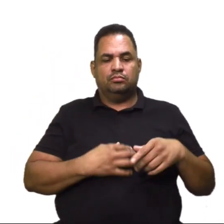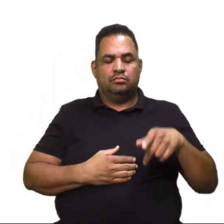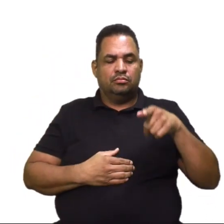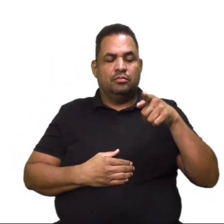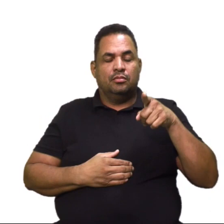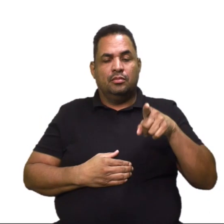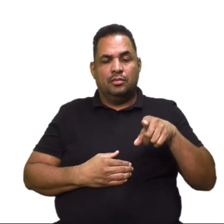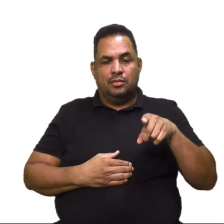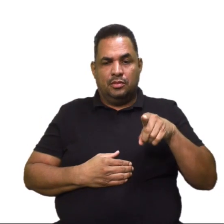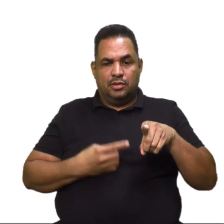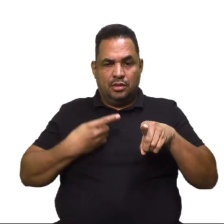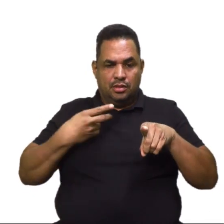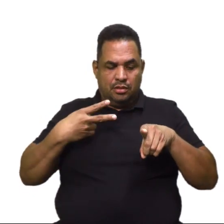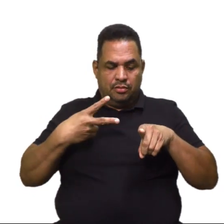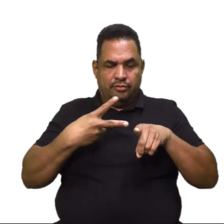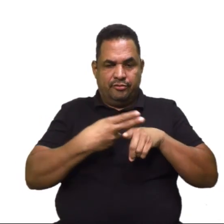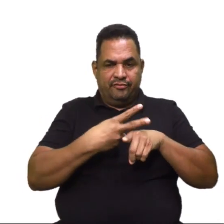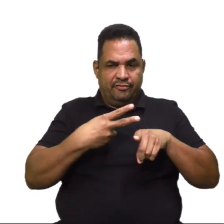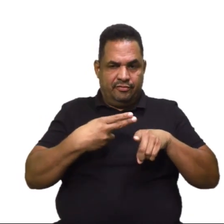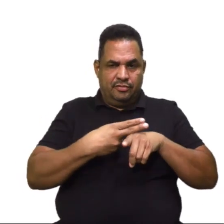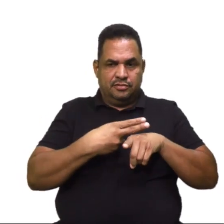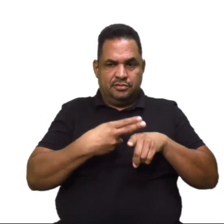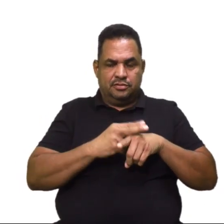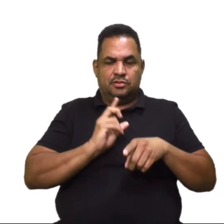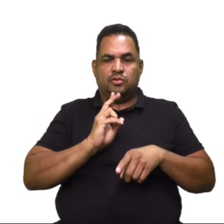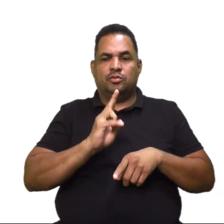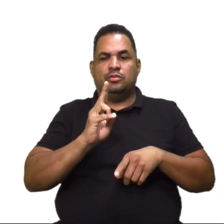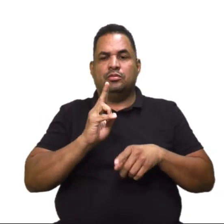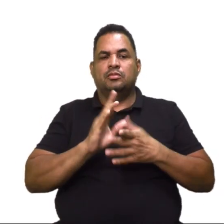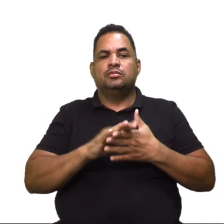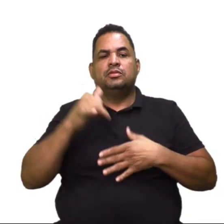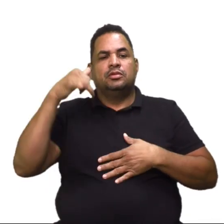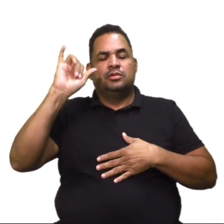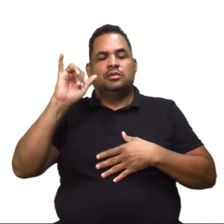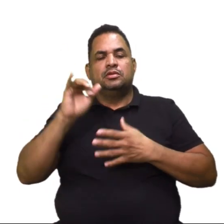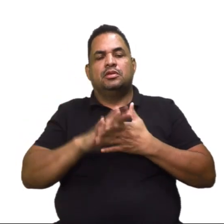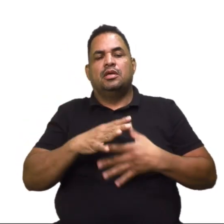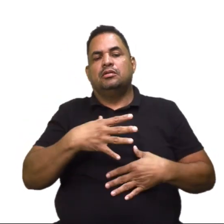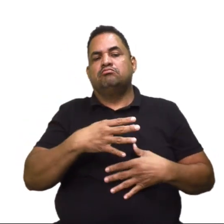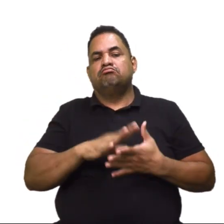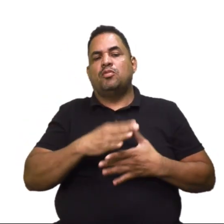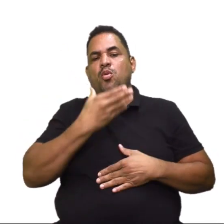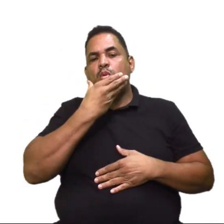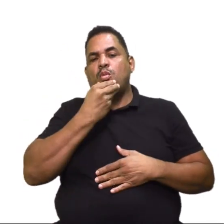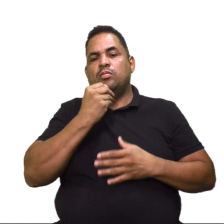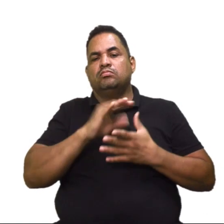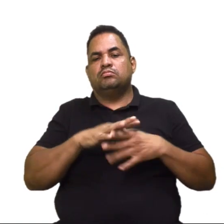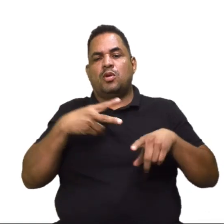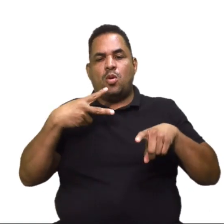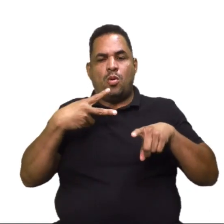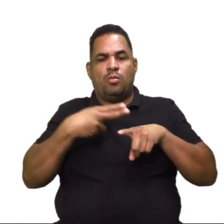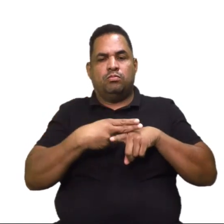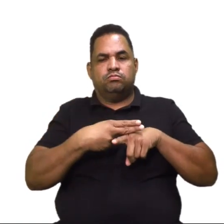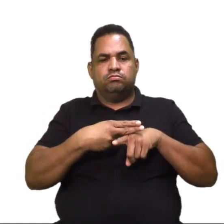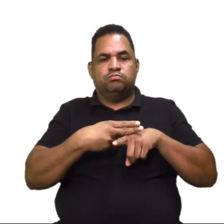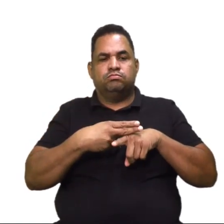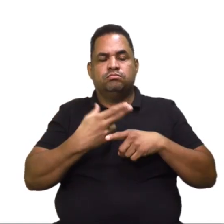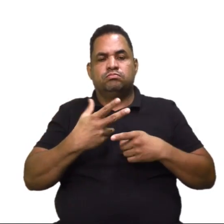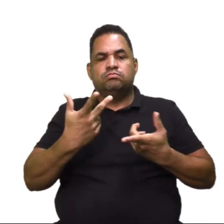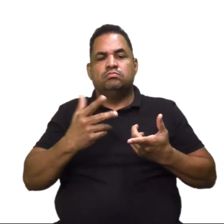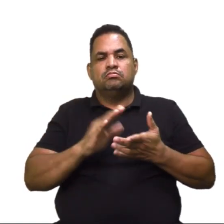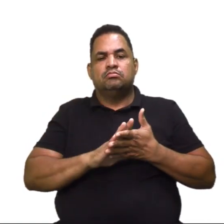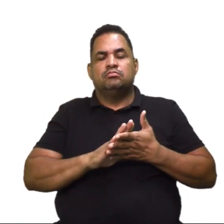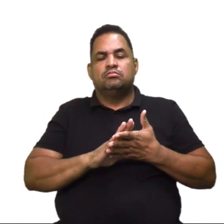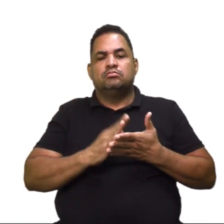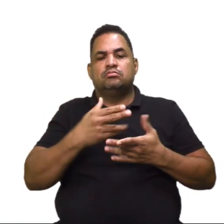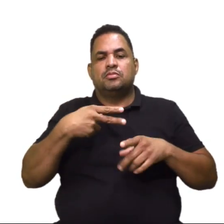vasectomia é um processo de esterilização masculina que consiste no corte obstrução de canais deferentes, dos